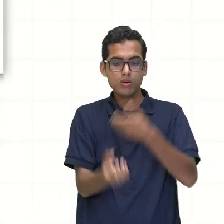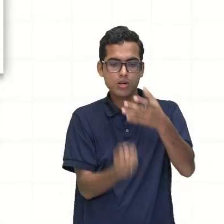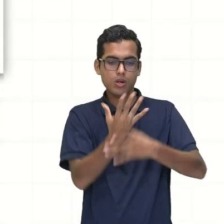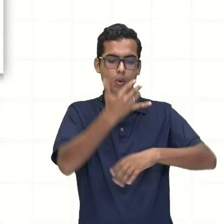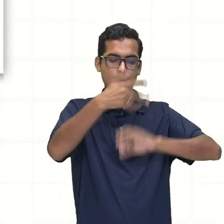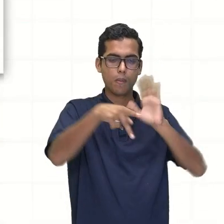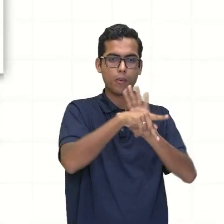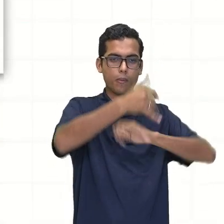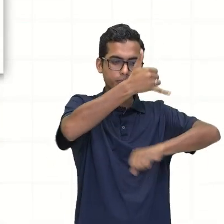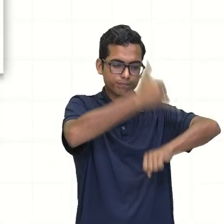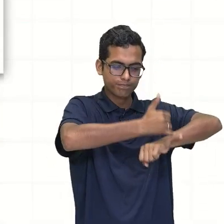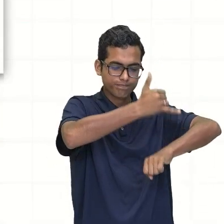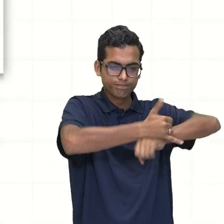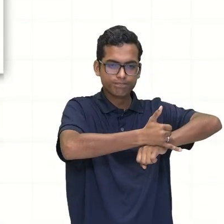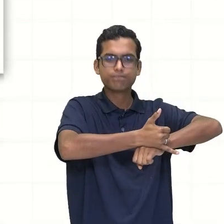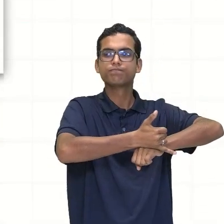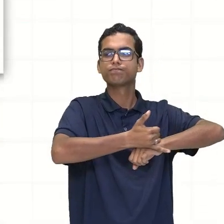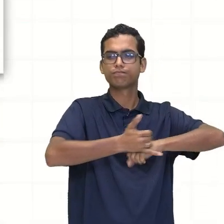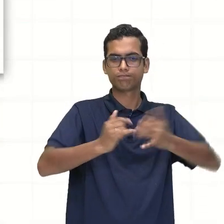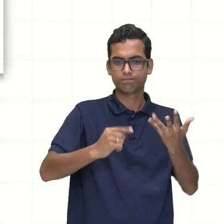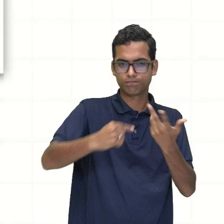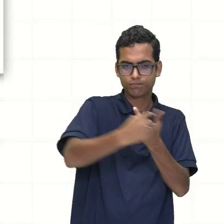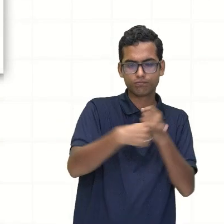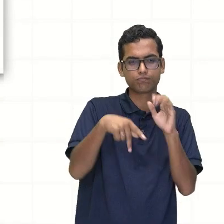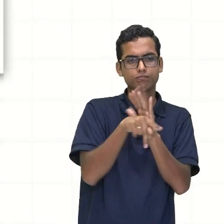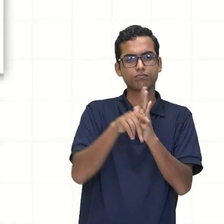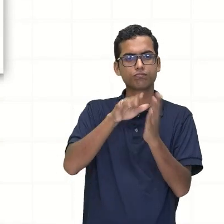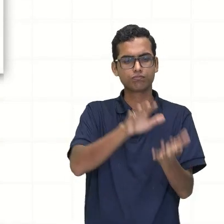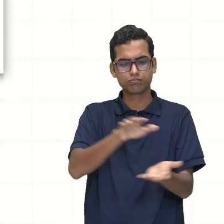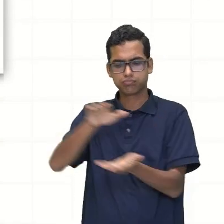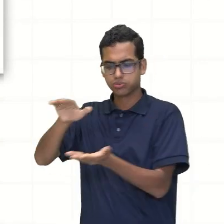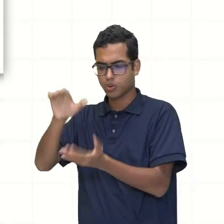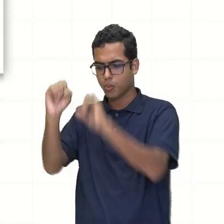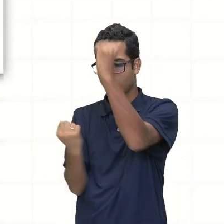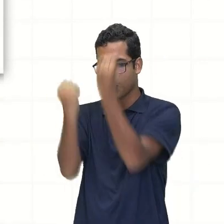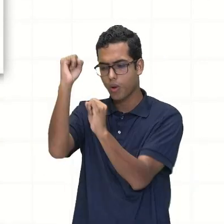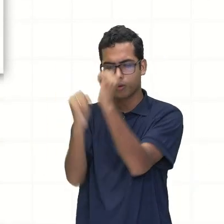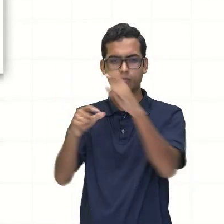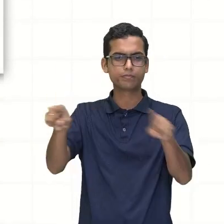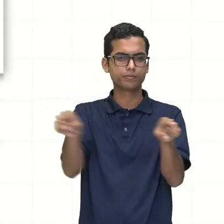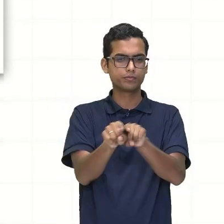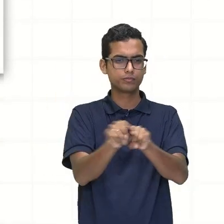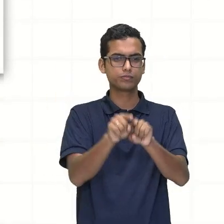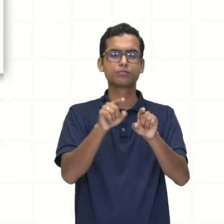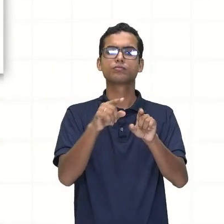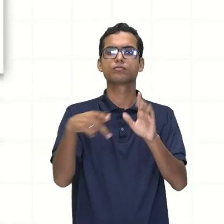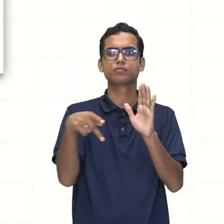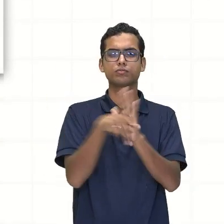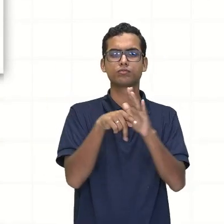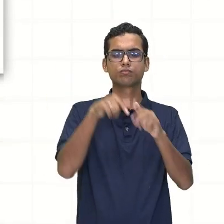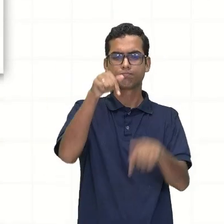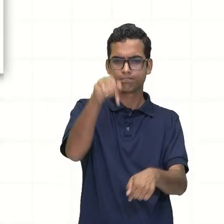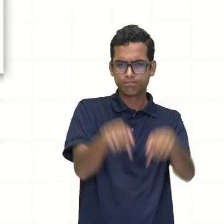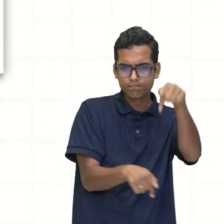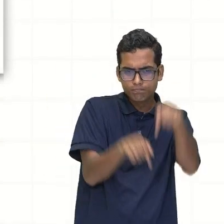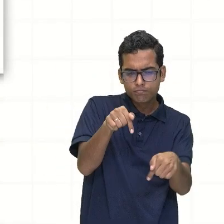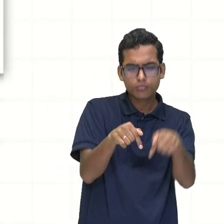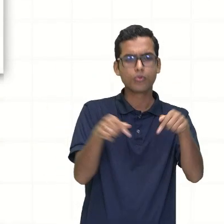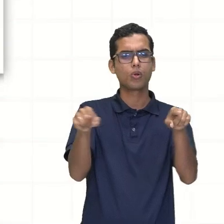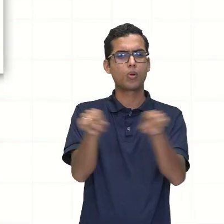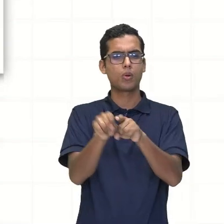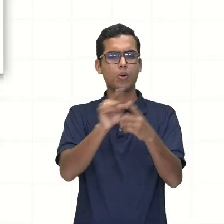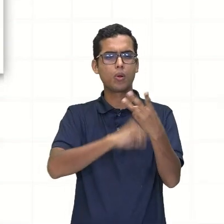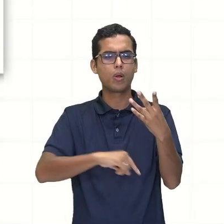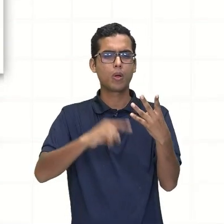aço, né, onde vai ser enviado ali para as indústrias, e a transformação de ácido, cimento e produtos químicos, ou